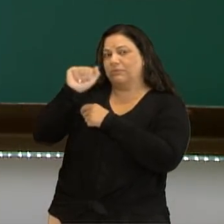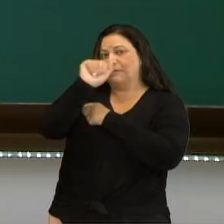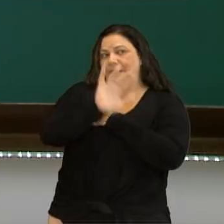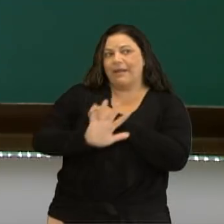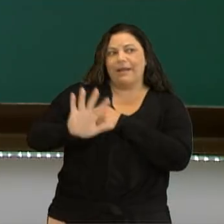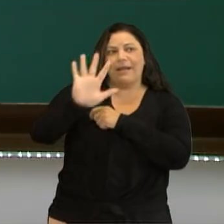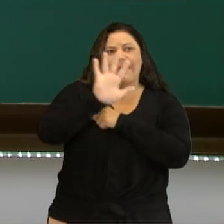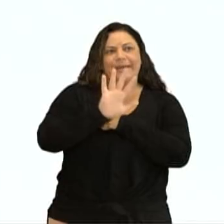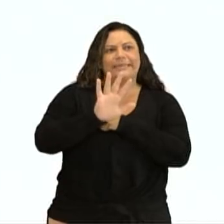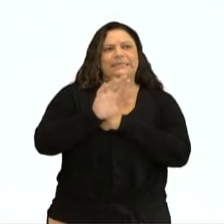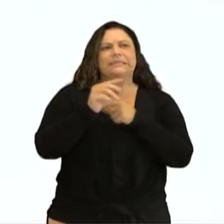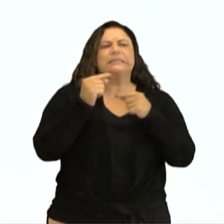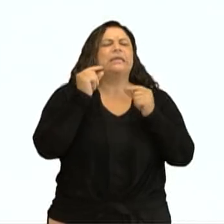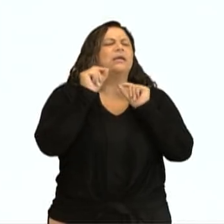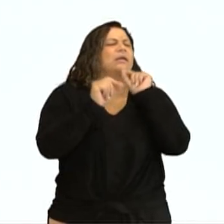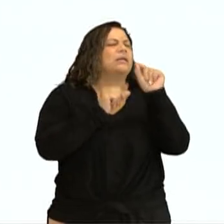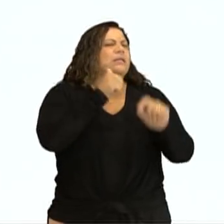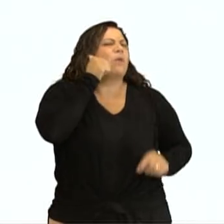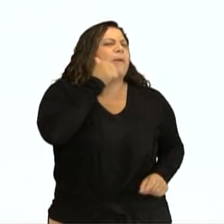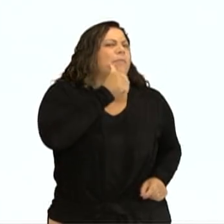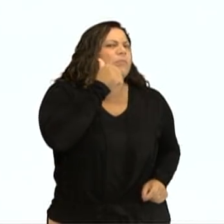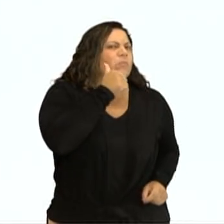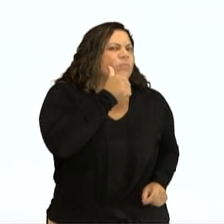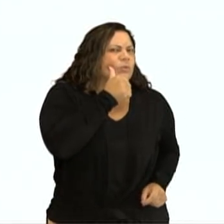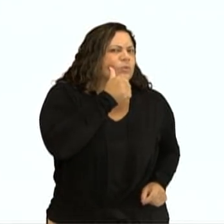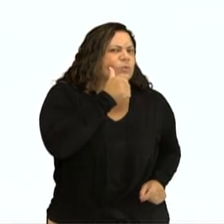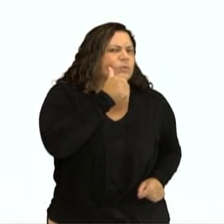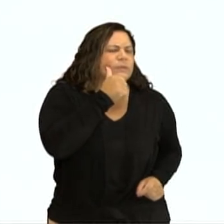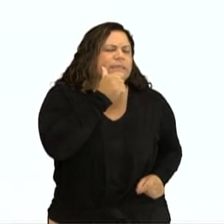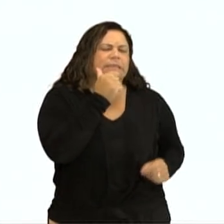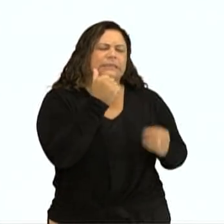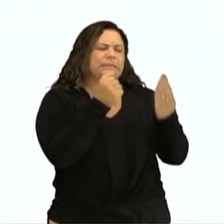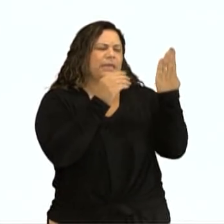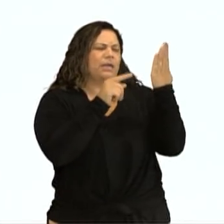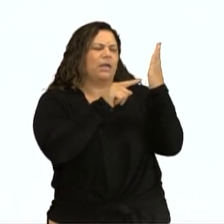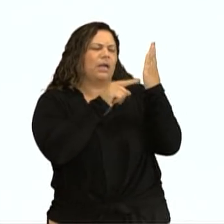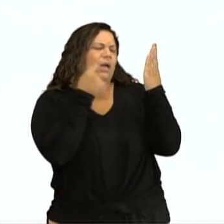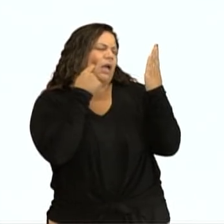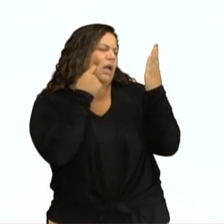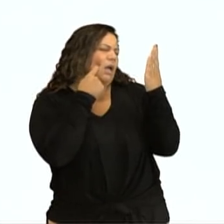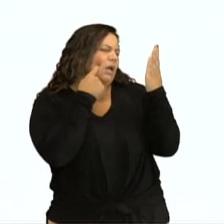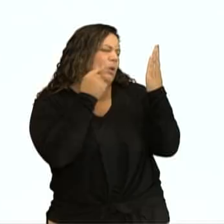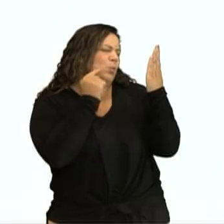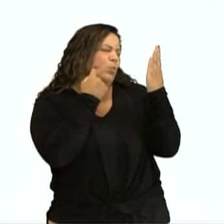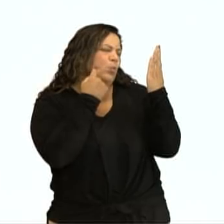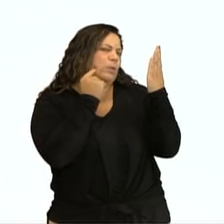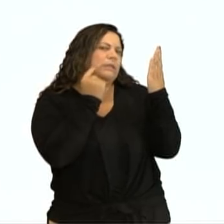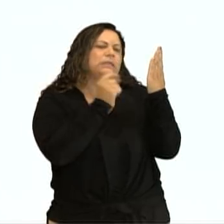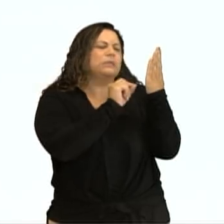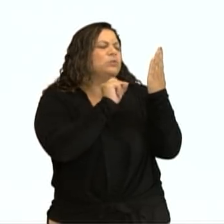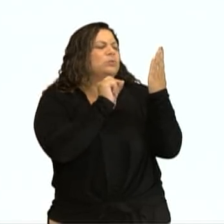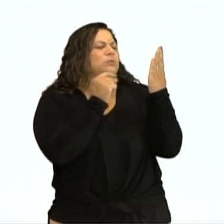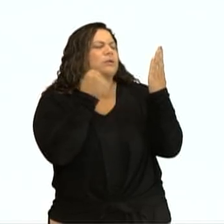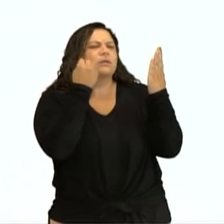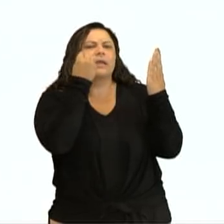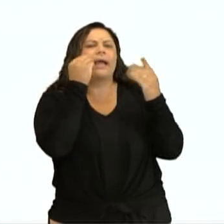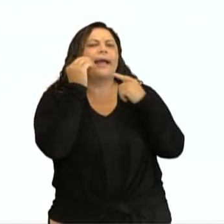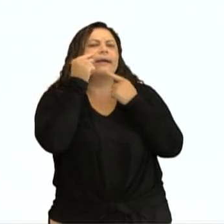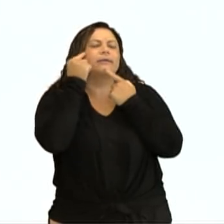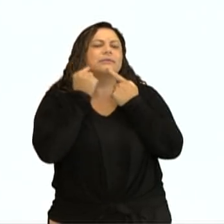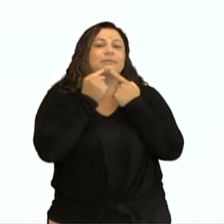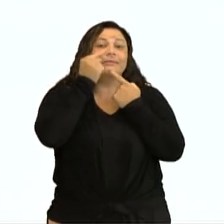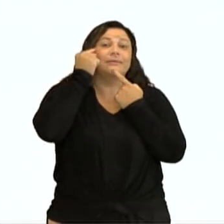Tem uma moça, ela está olhando o rosto dela. Será que está olhando no espelho? Como que está a pele dela?